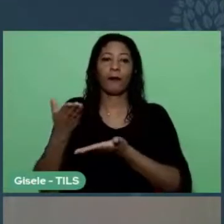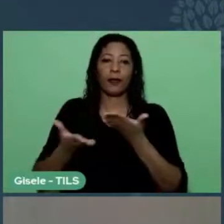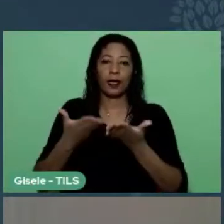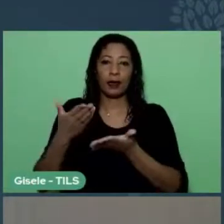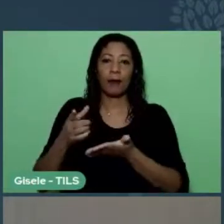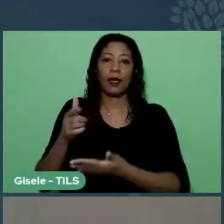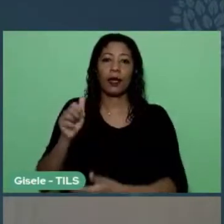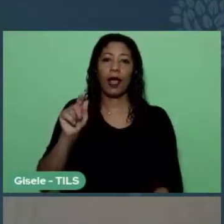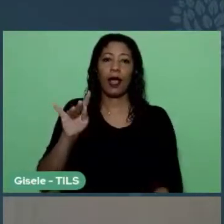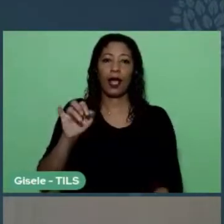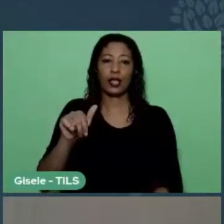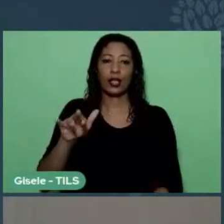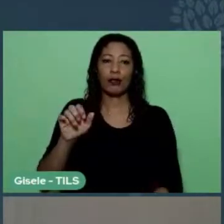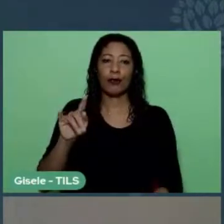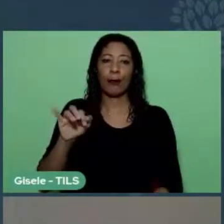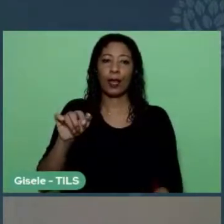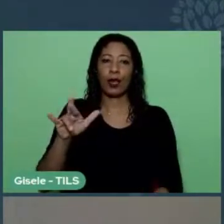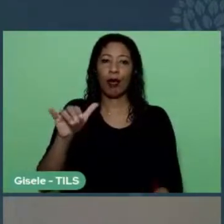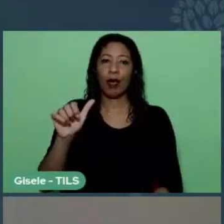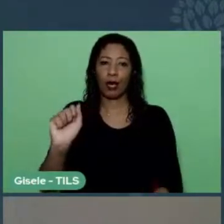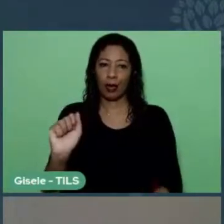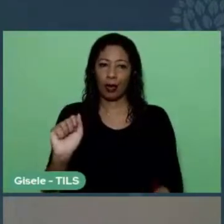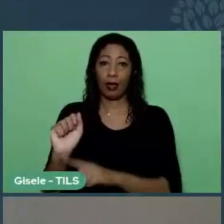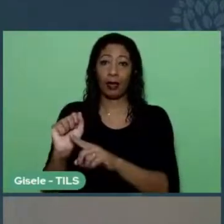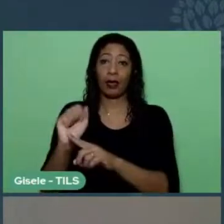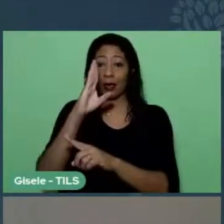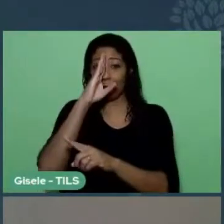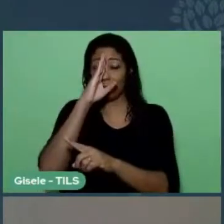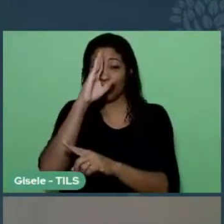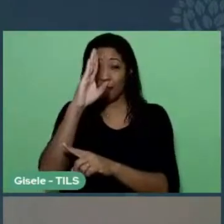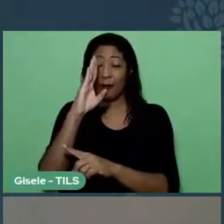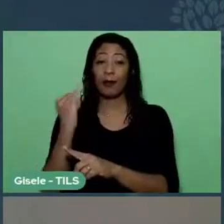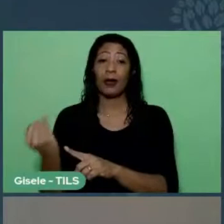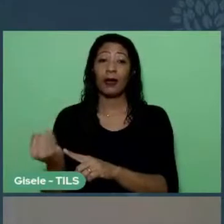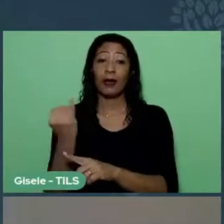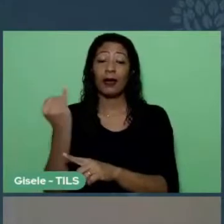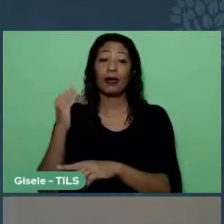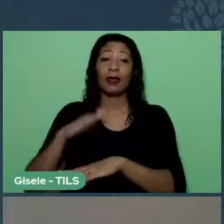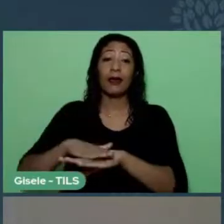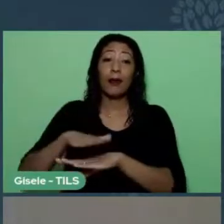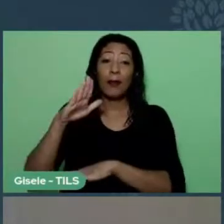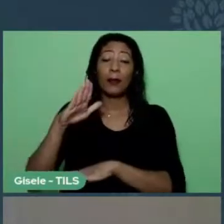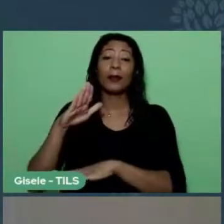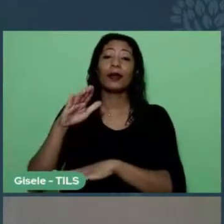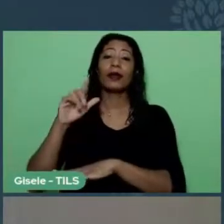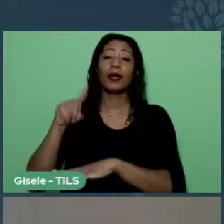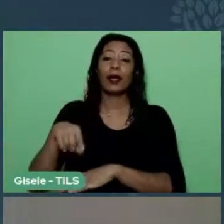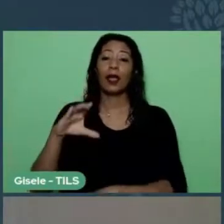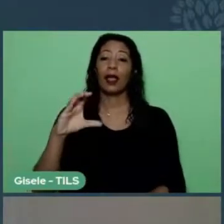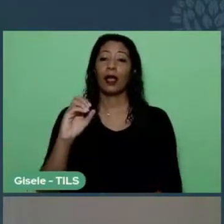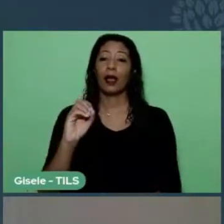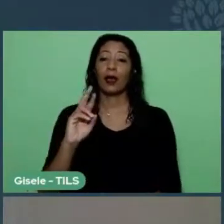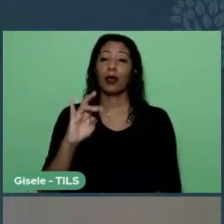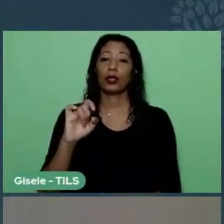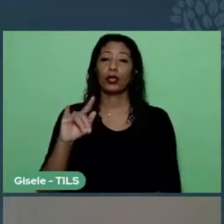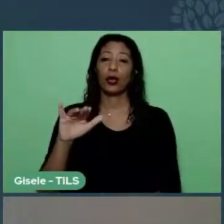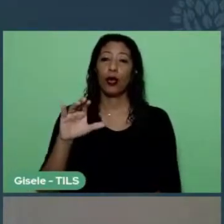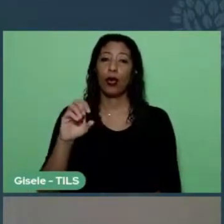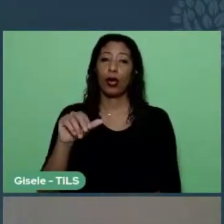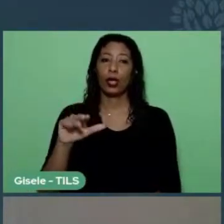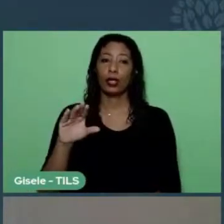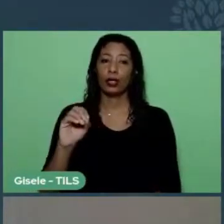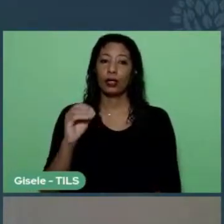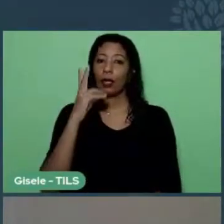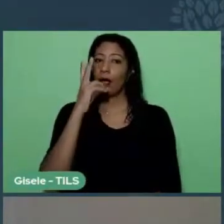e a terapia anti-inflamatória que a gente tem de melhor eficácia e de melhor segurança são os corticoides inalatórios. É uma